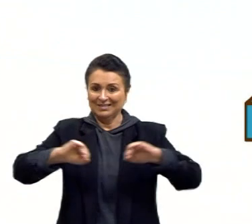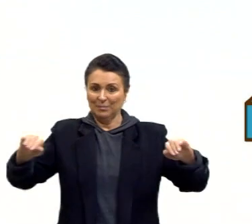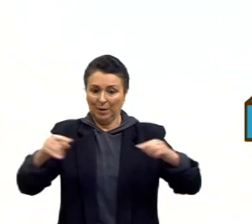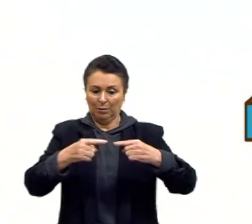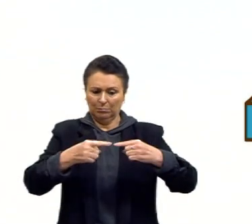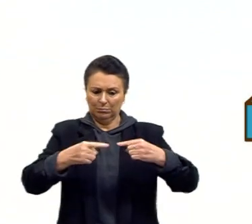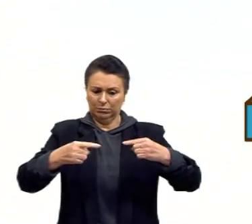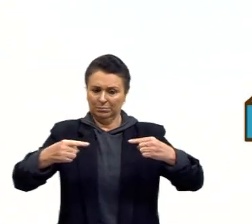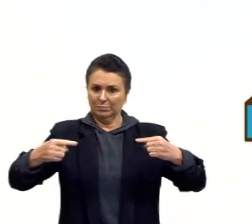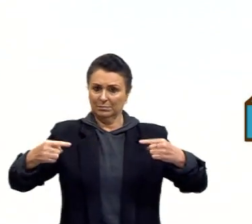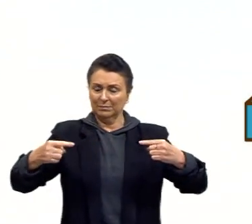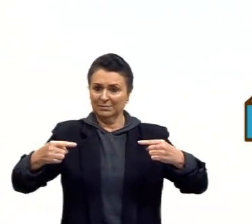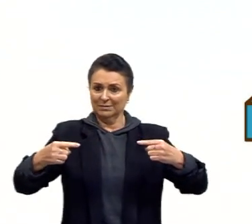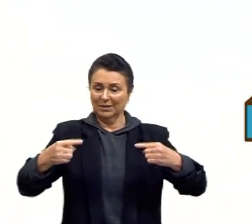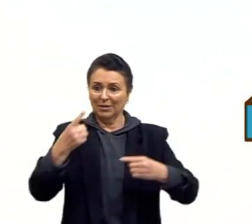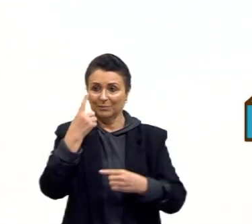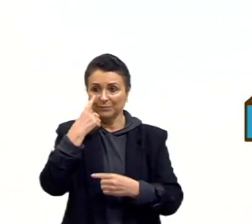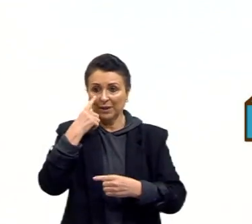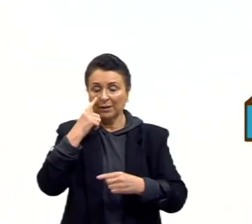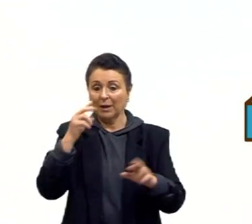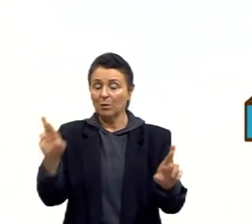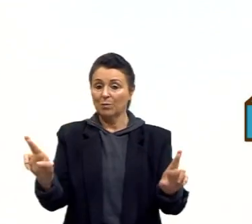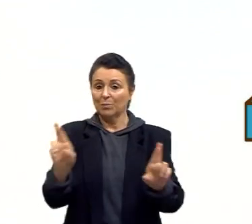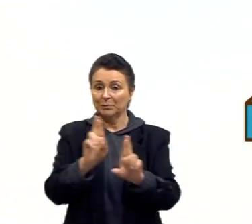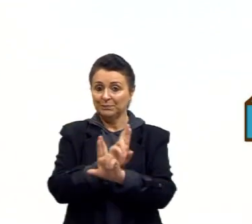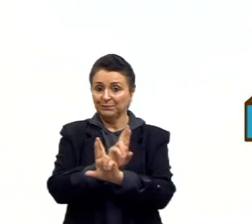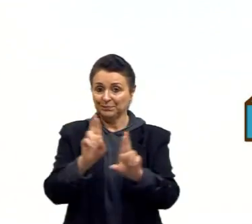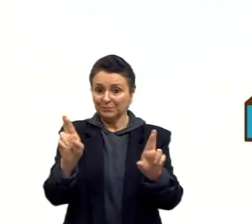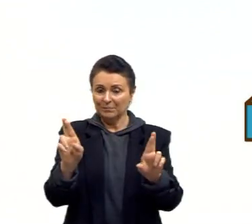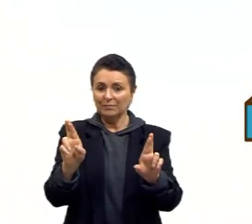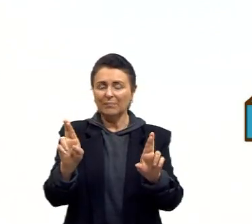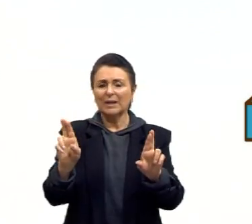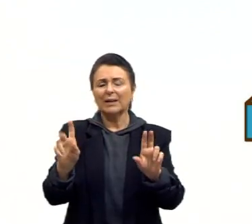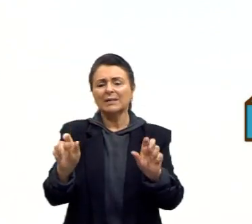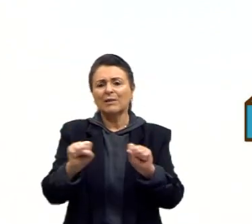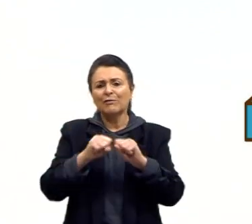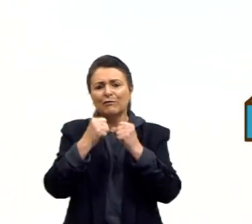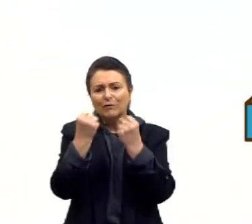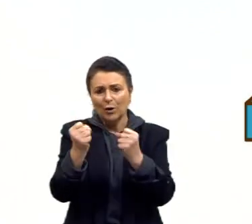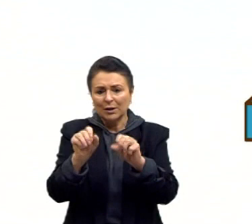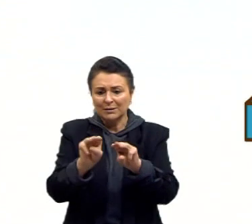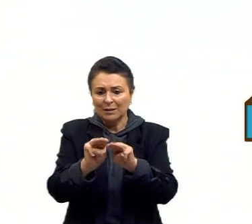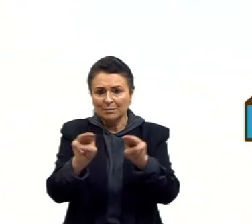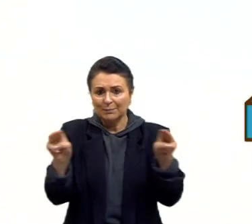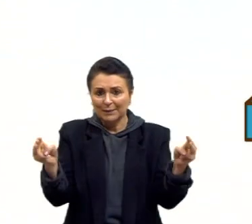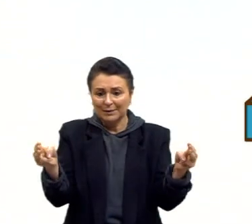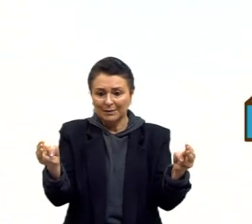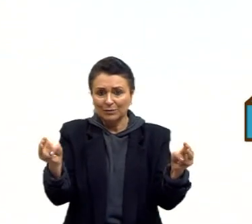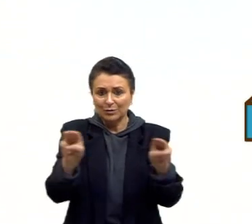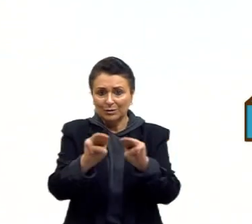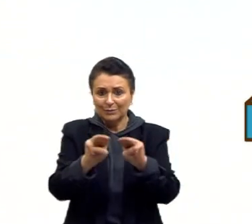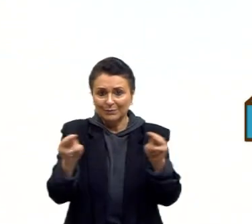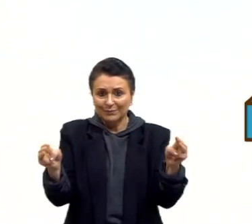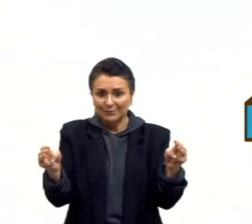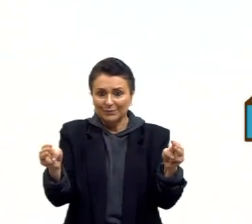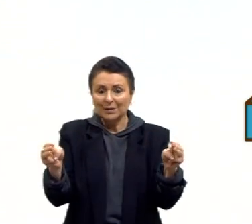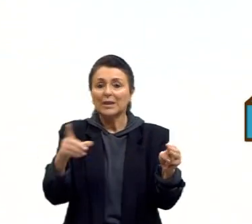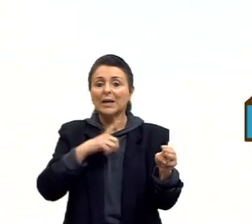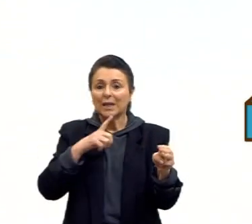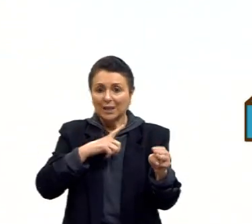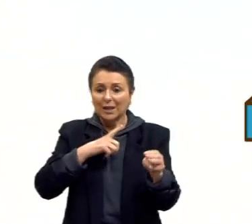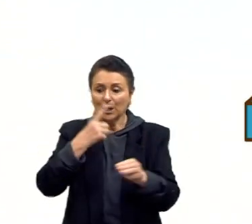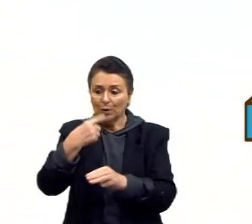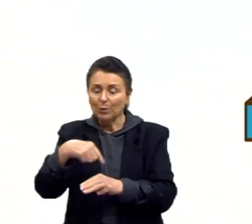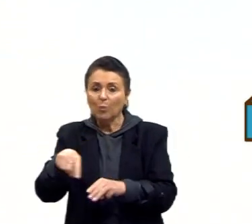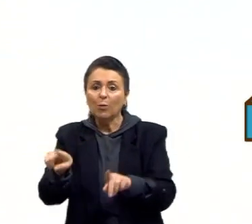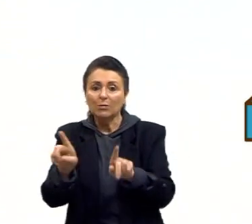e aqui a gente tem né uma relação dessa força magnética tá existe não existe